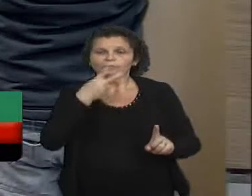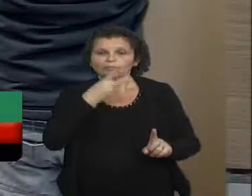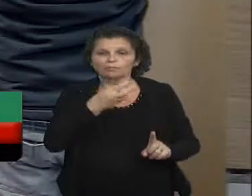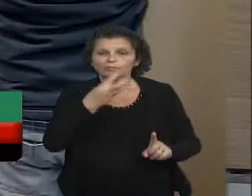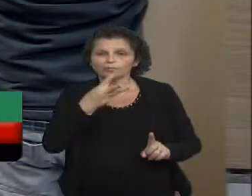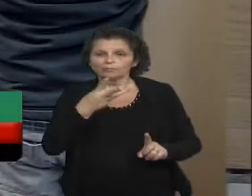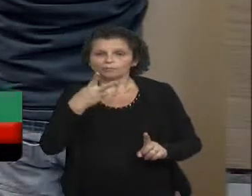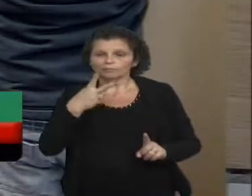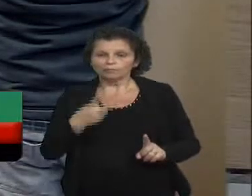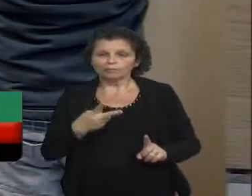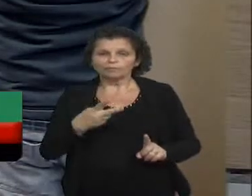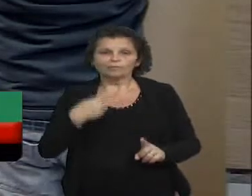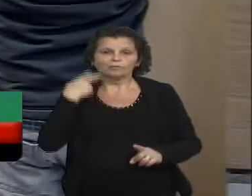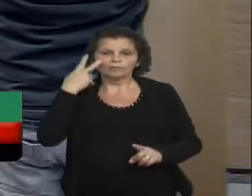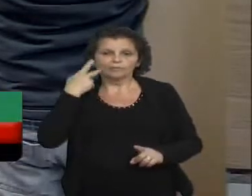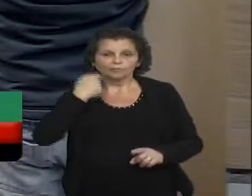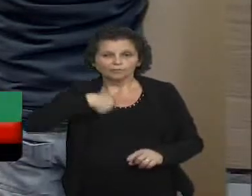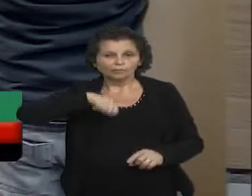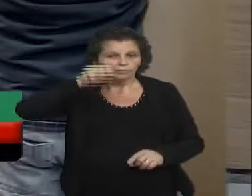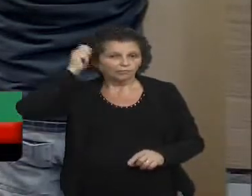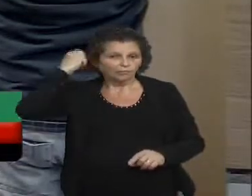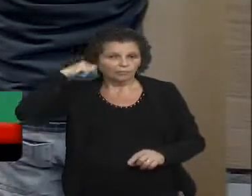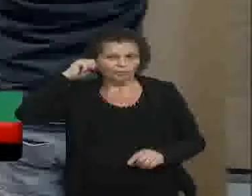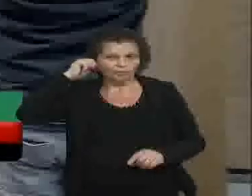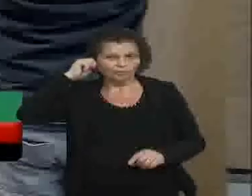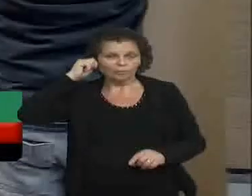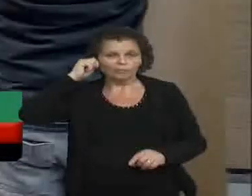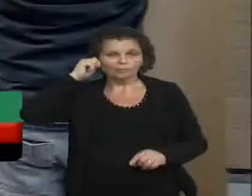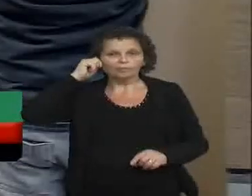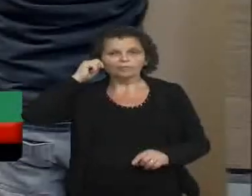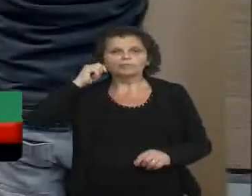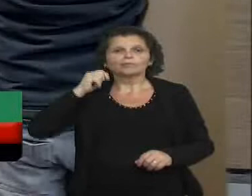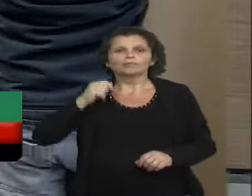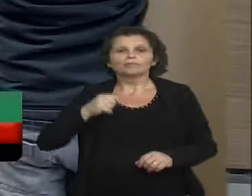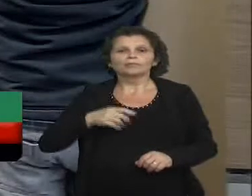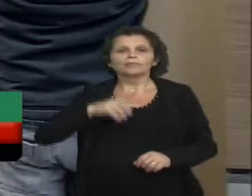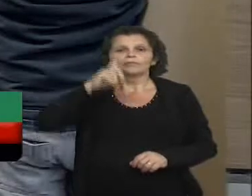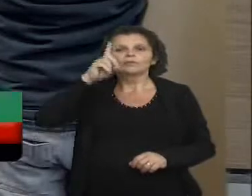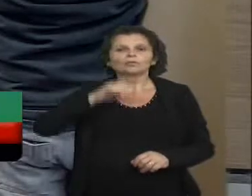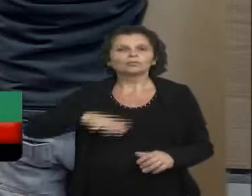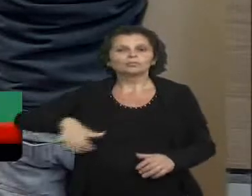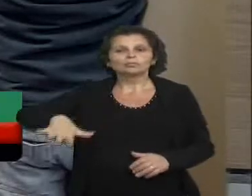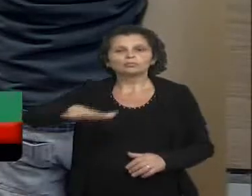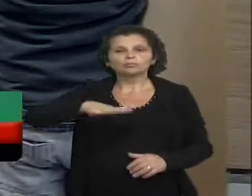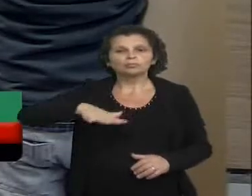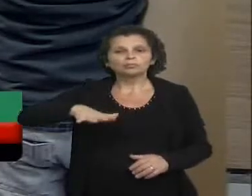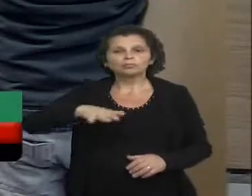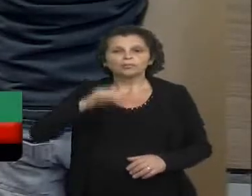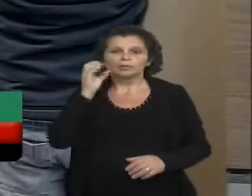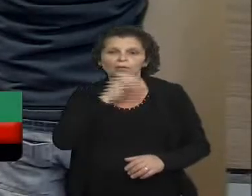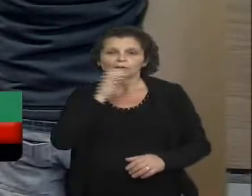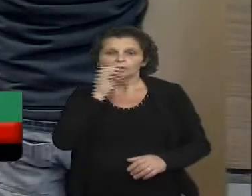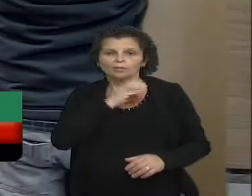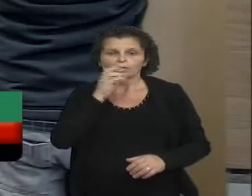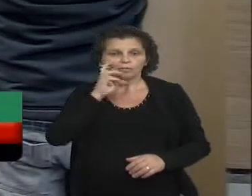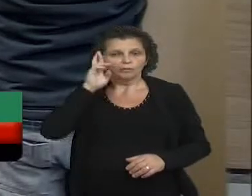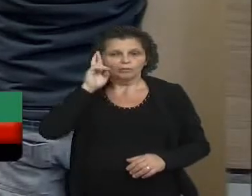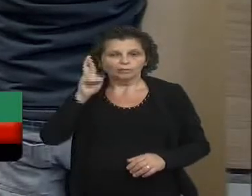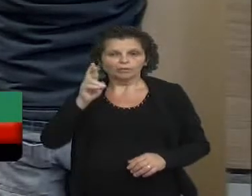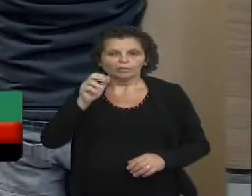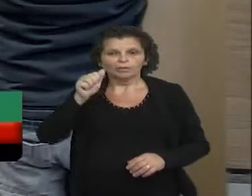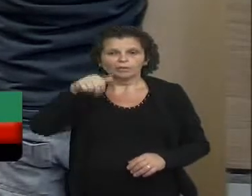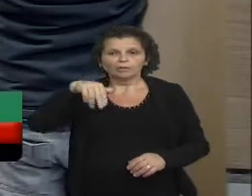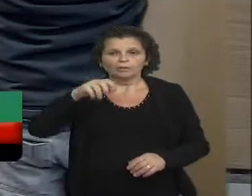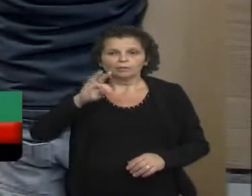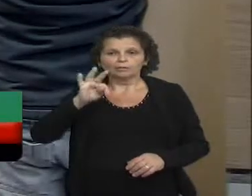de 2022, da nova vereadora pastora Cristiane Selegato, ao diretor-geral da emergência, senhor Antônio